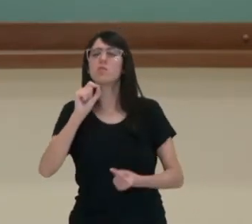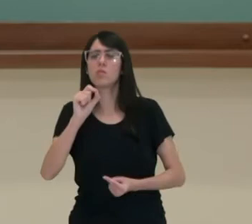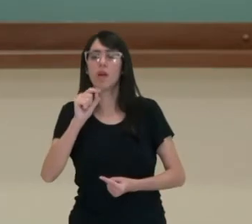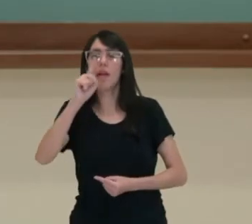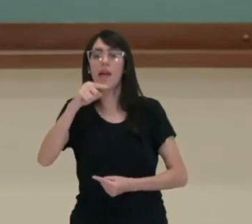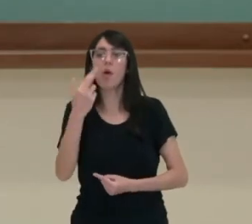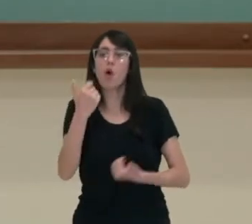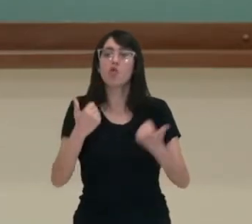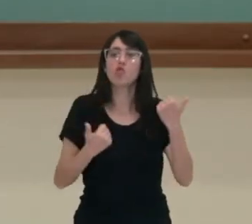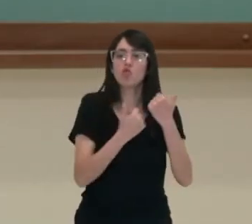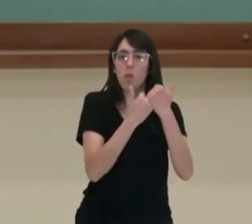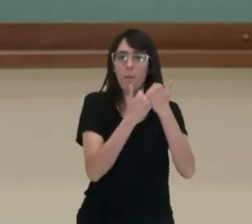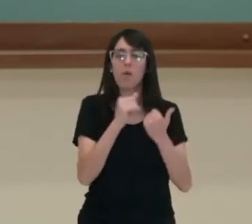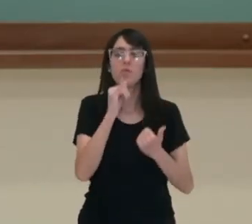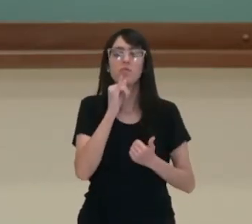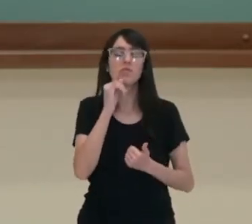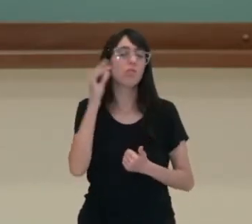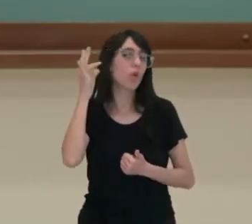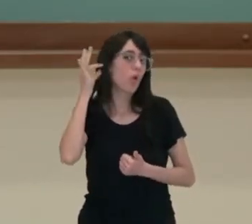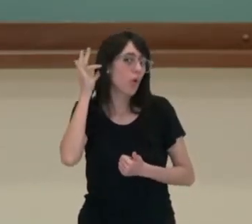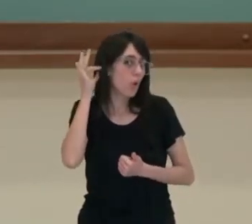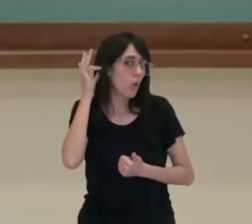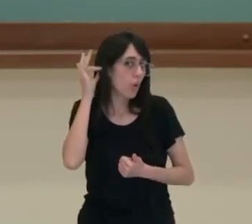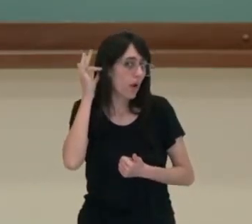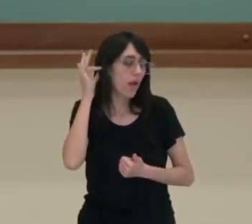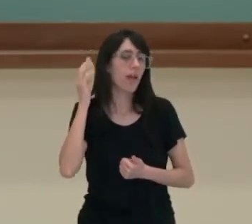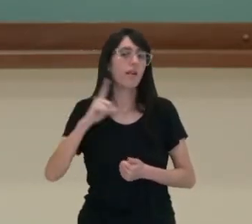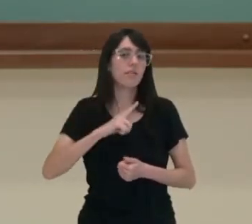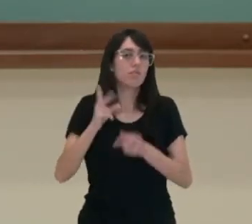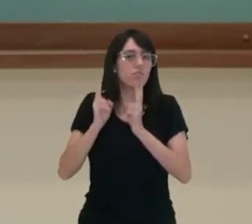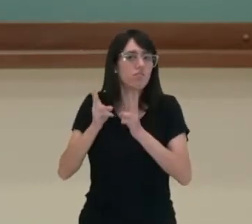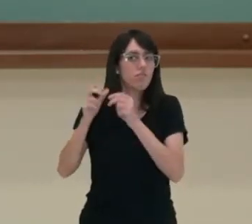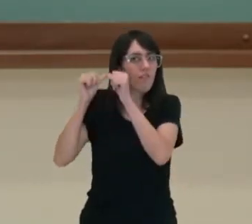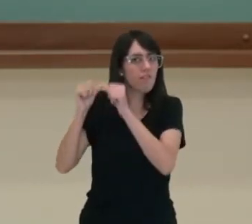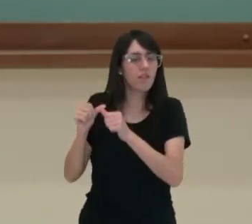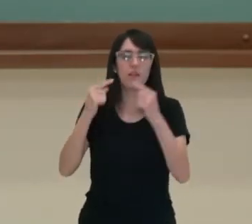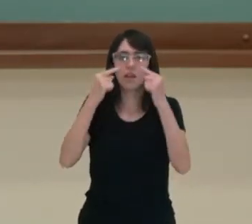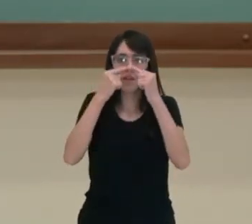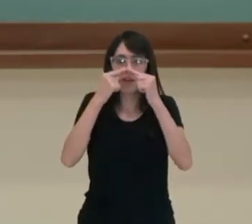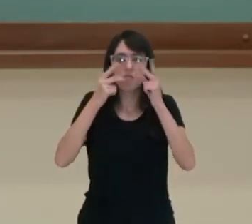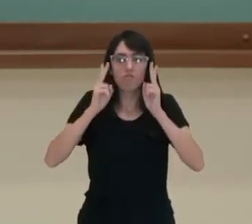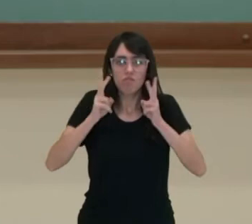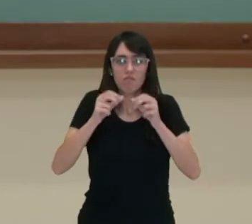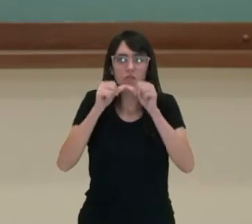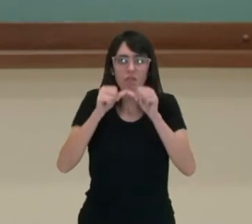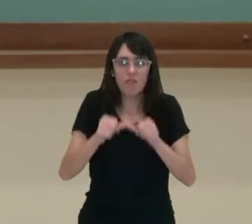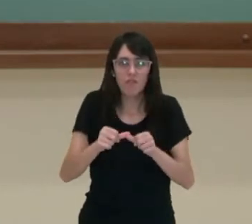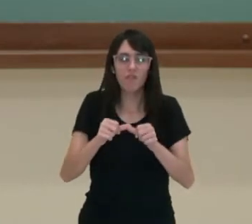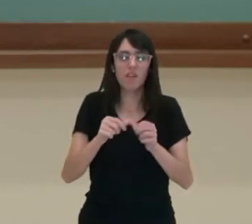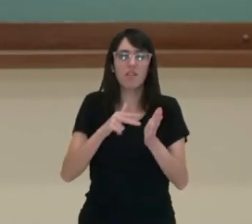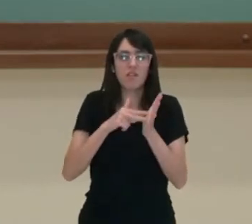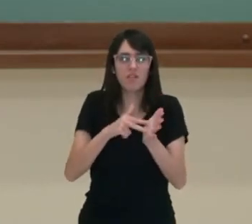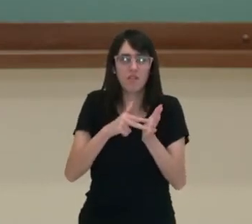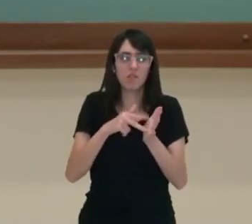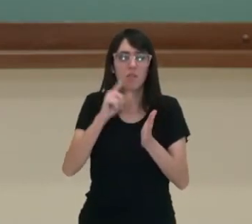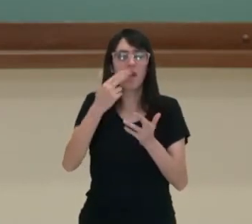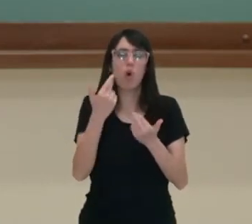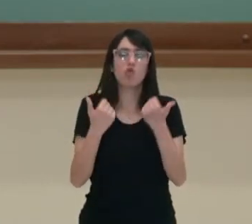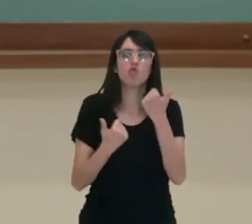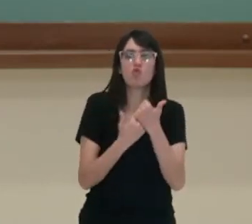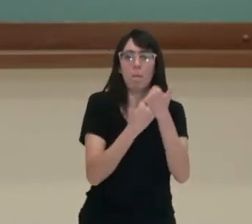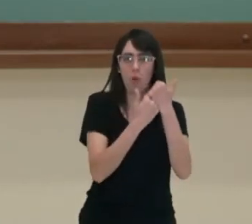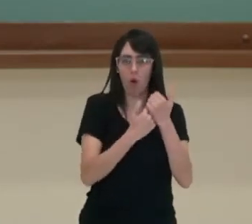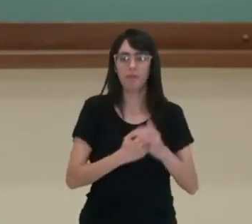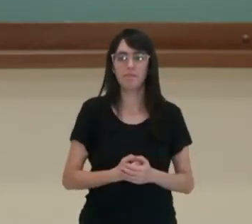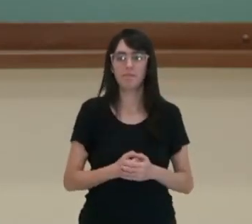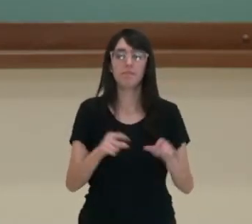por exemplo, a nossa orelha, né? Ela mantém a nossa orelha no lugar. O nariz, né? Ele tem essa função de suporte. Tem